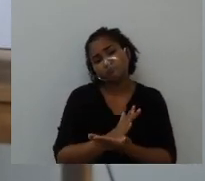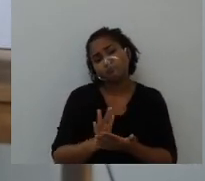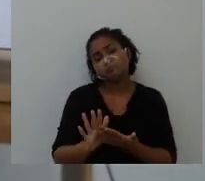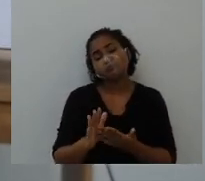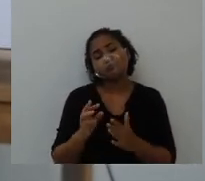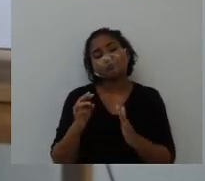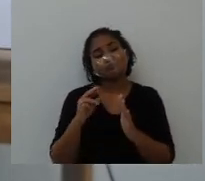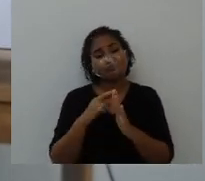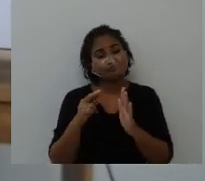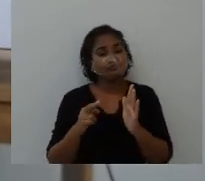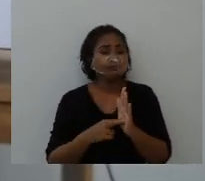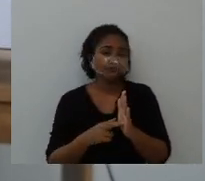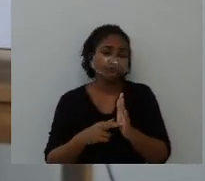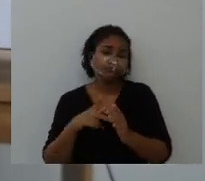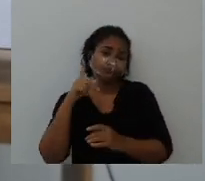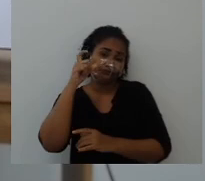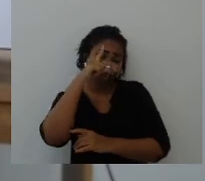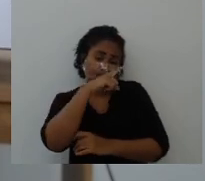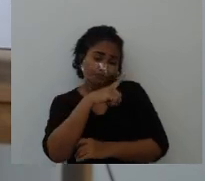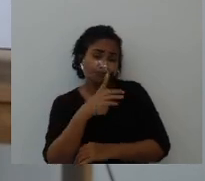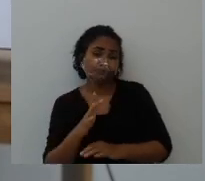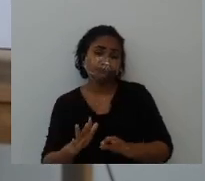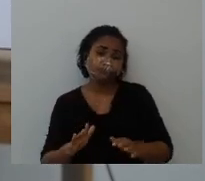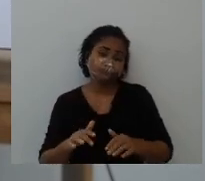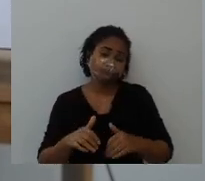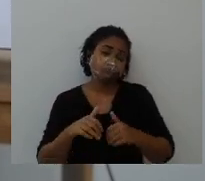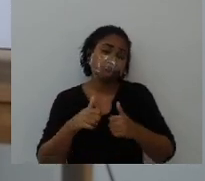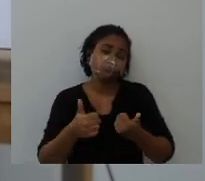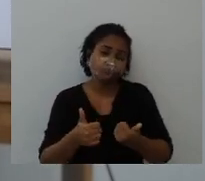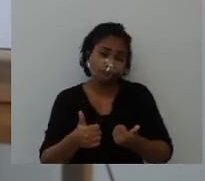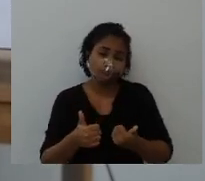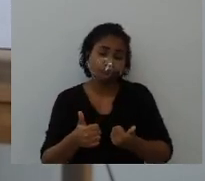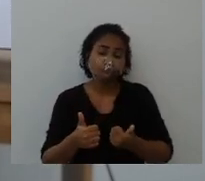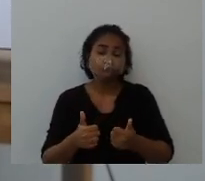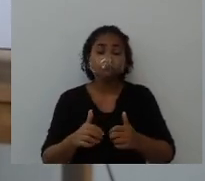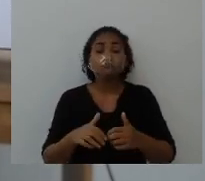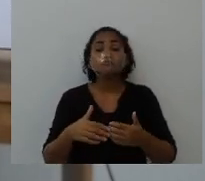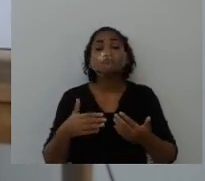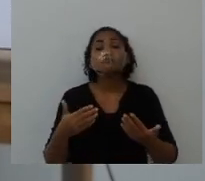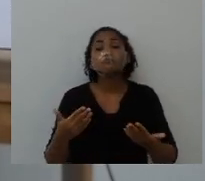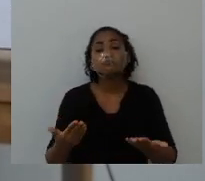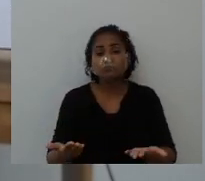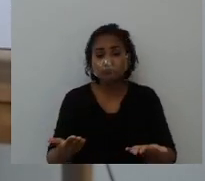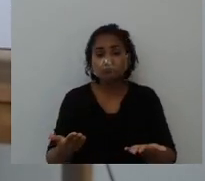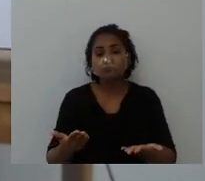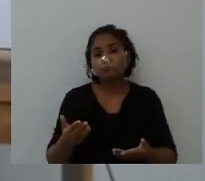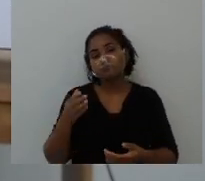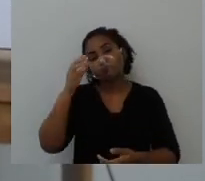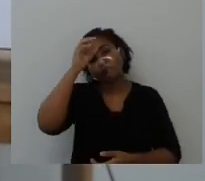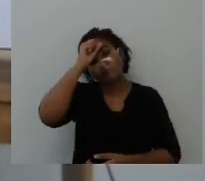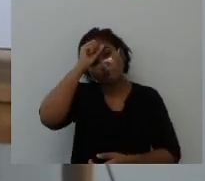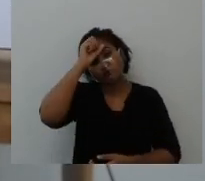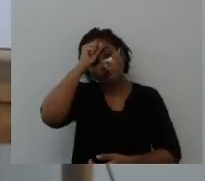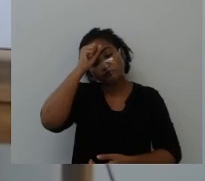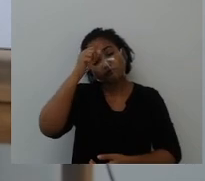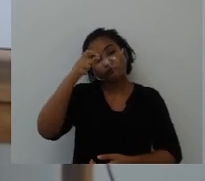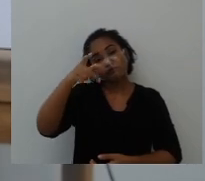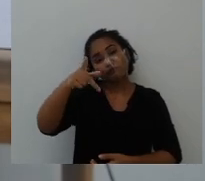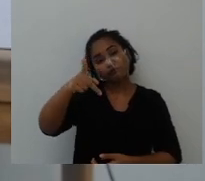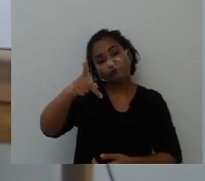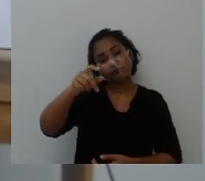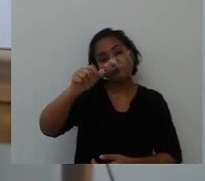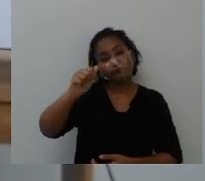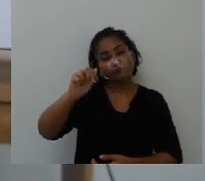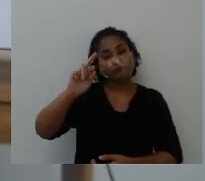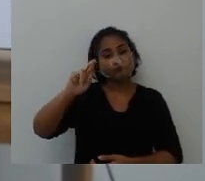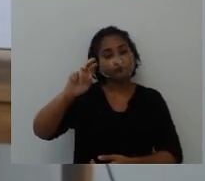alguns métodos se tornam mais difíceis. Então, o melhor método, aquele mais eficiente, é o método do paralelogramo, que é aquele que você